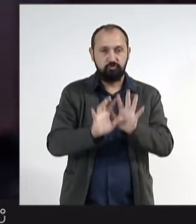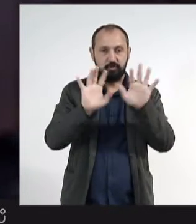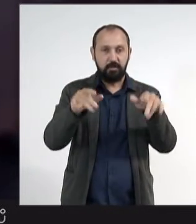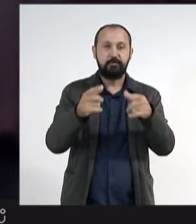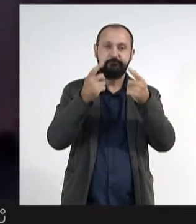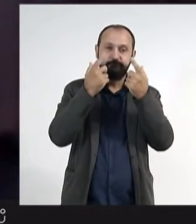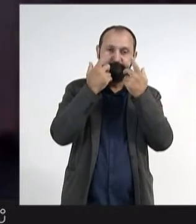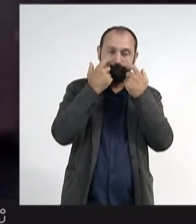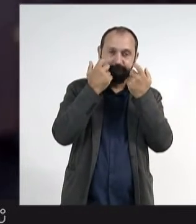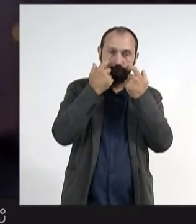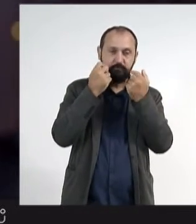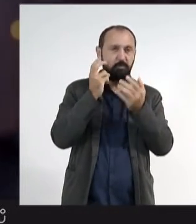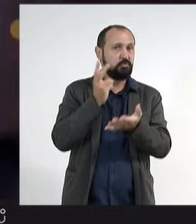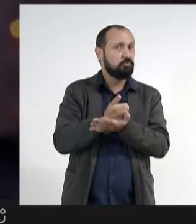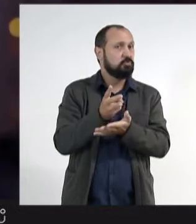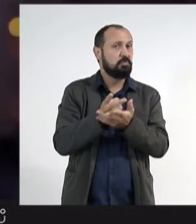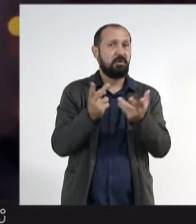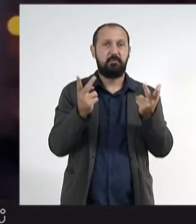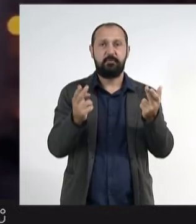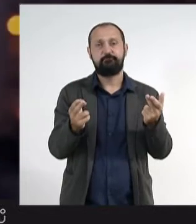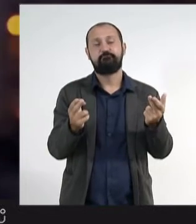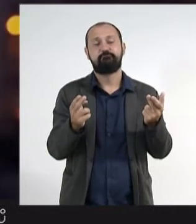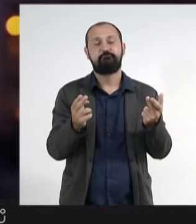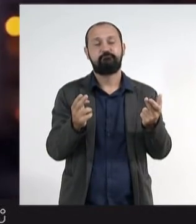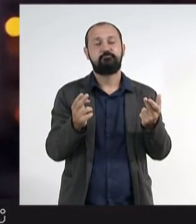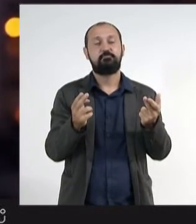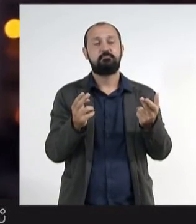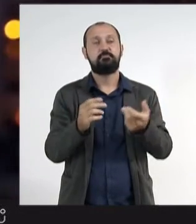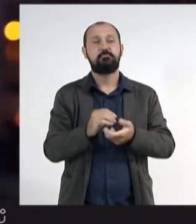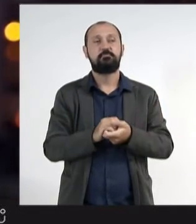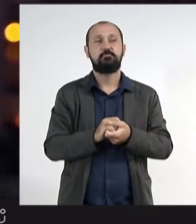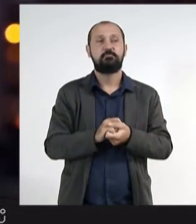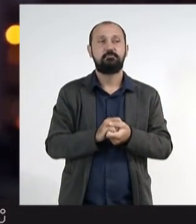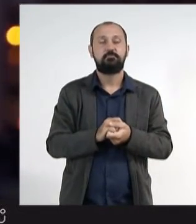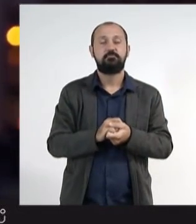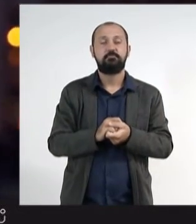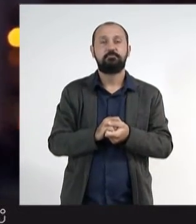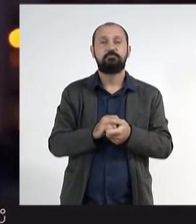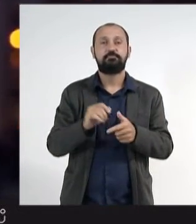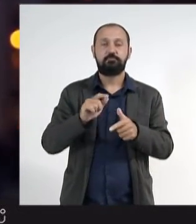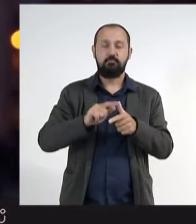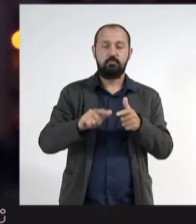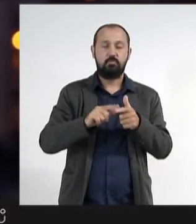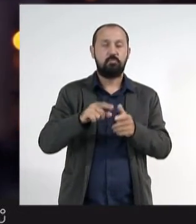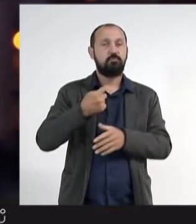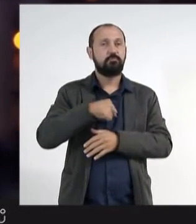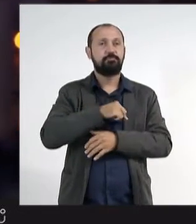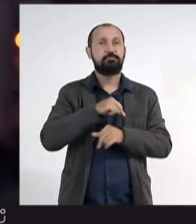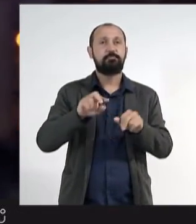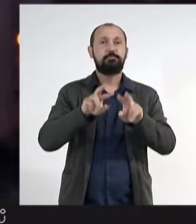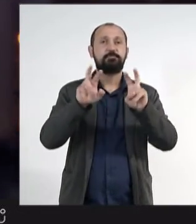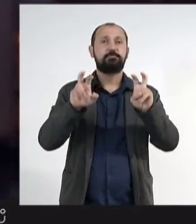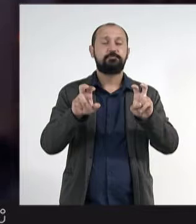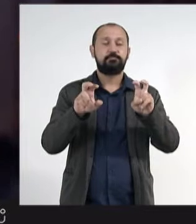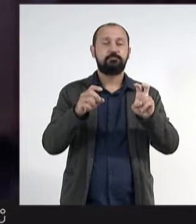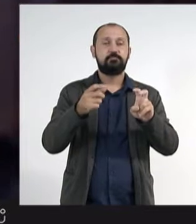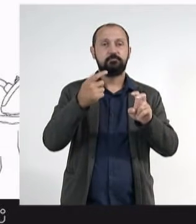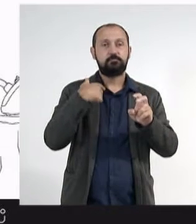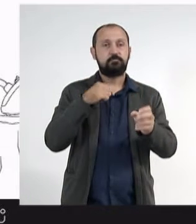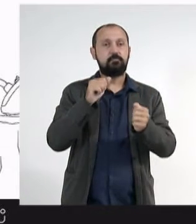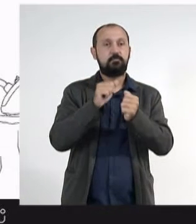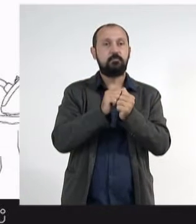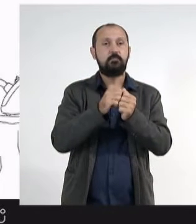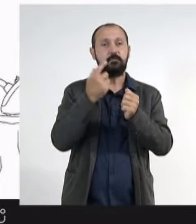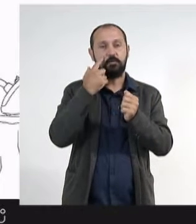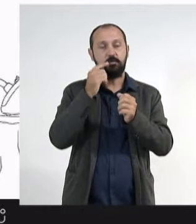mais ou menos como sempre teve. Então, esse é o grande dilema e nós vamos abordar esse tema, como buscar